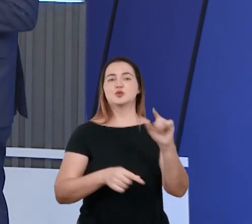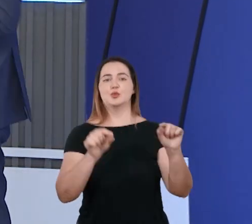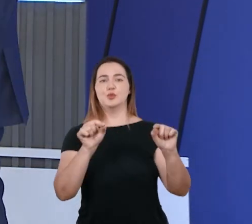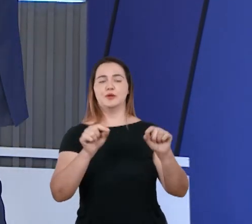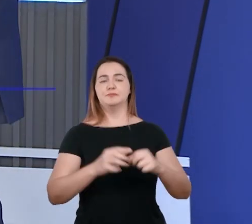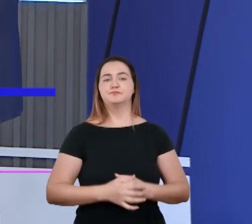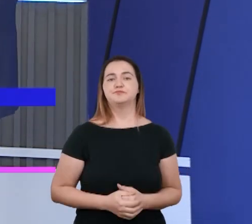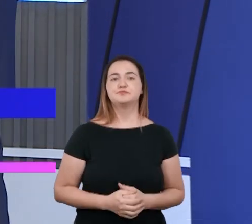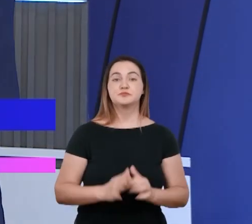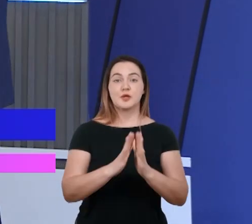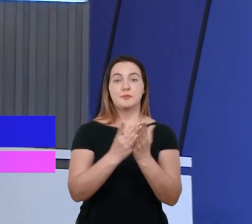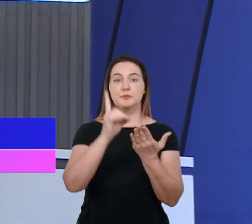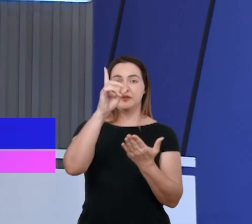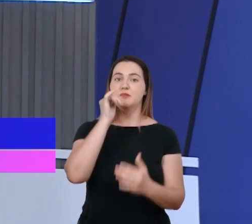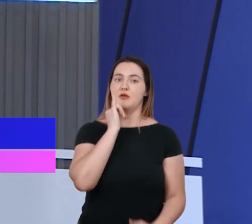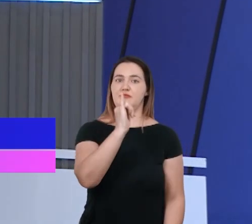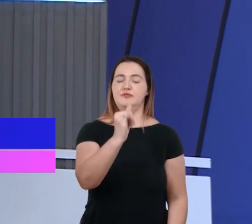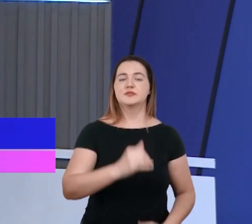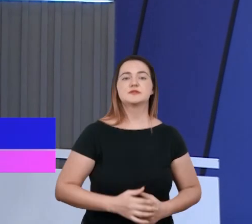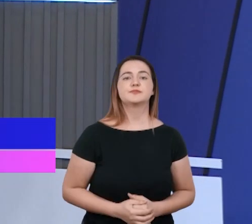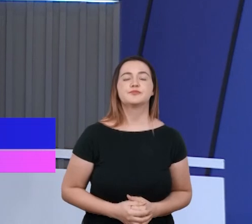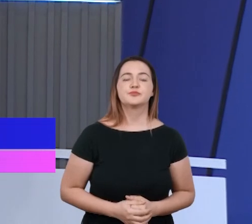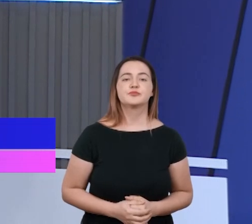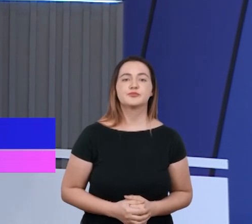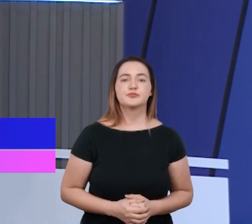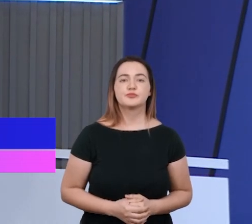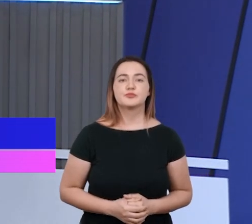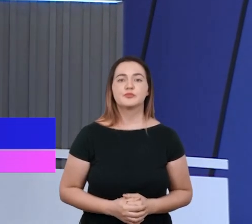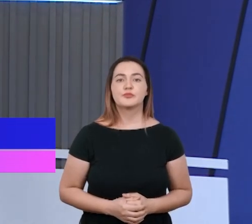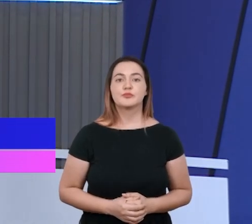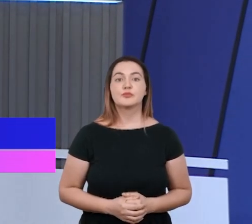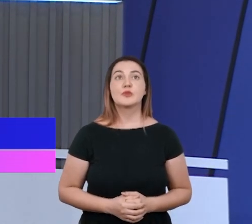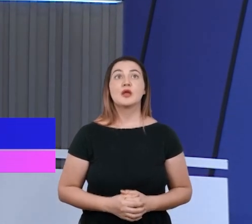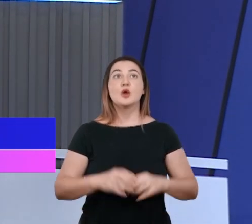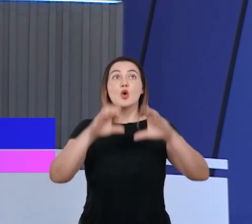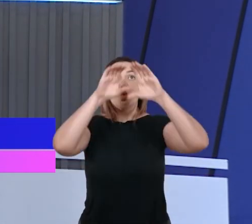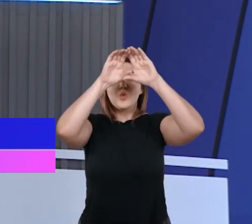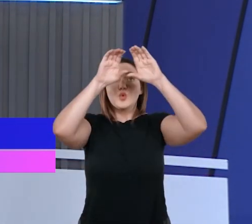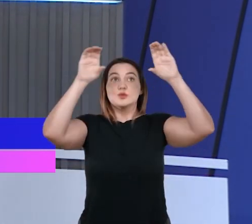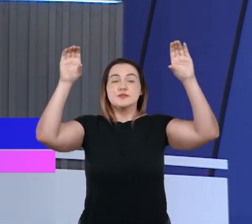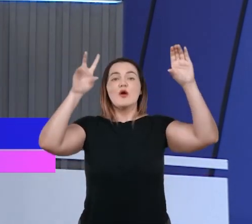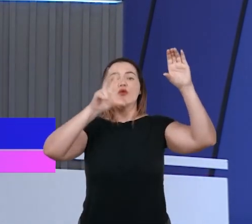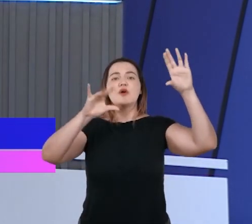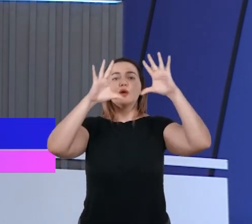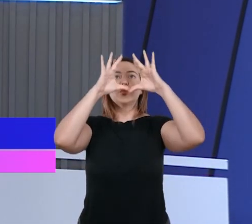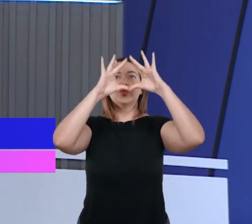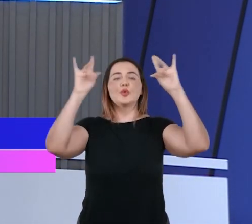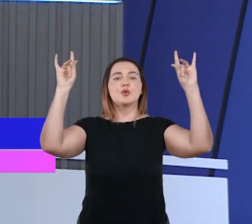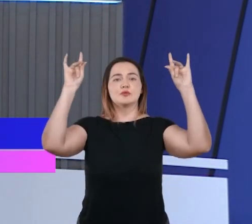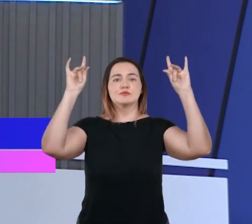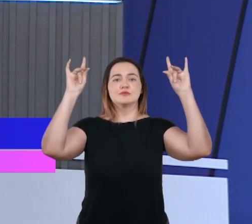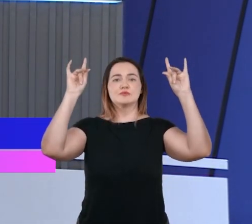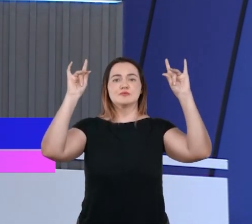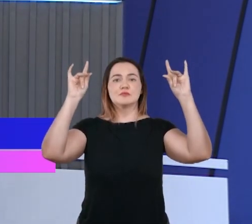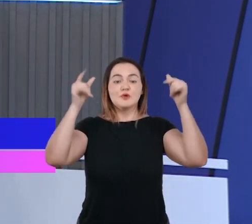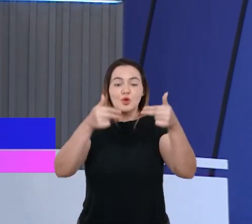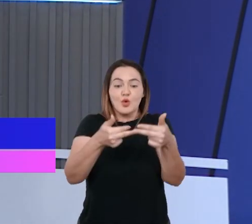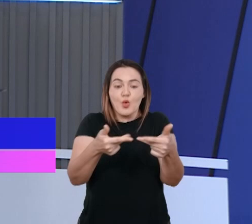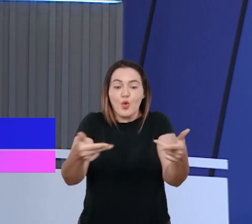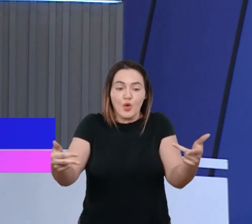alguns desses pontos importantes. Olha só, a Bíblia está nos dizendo que os céus